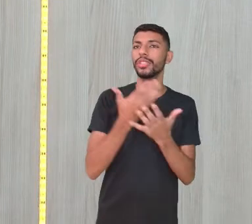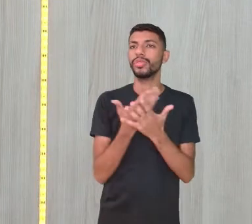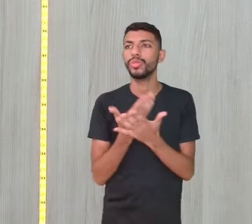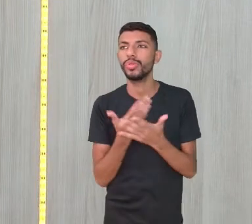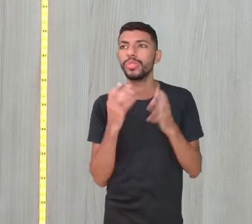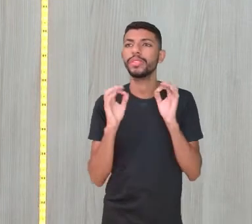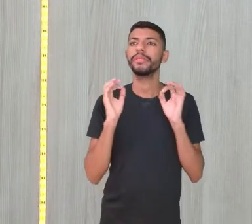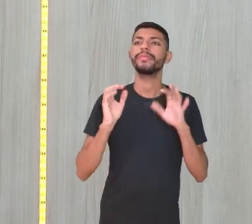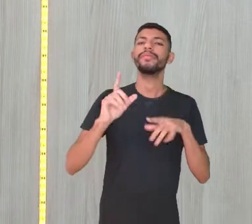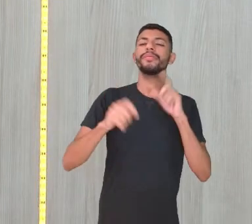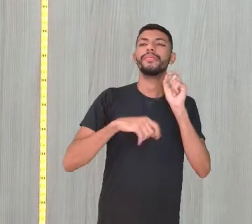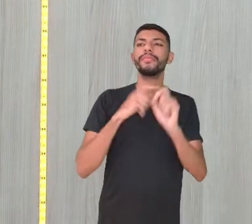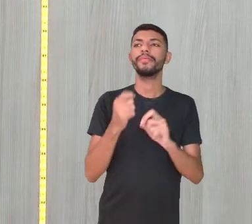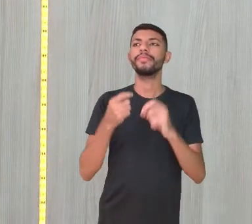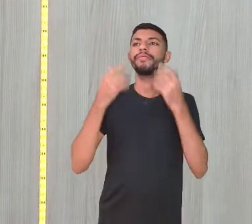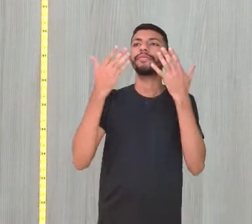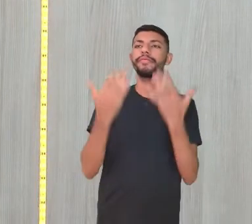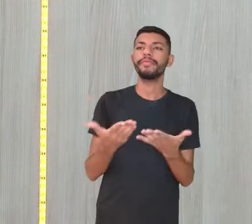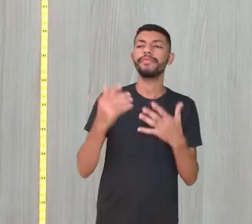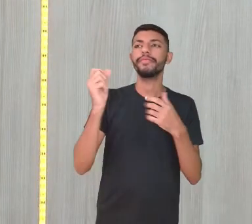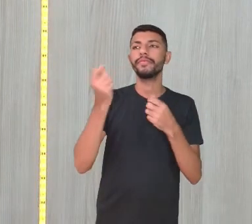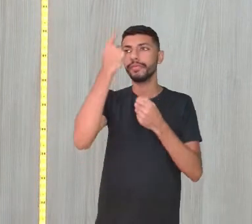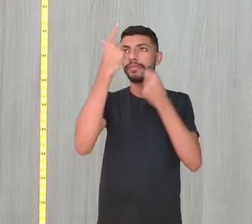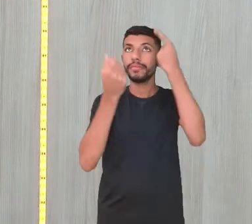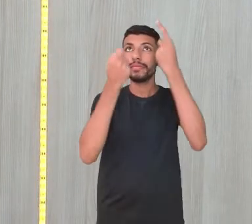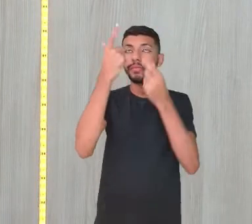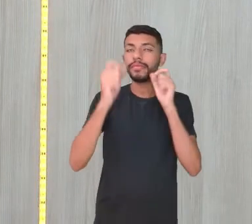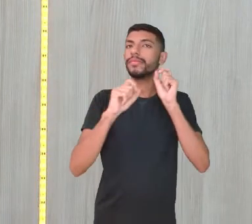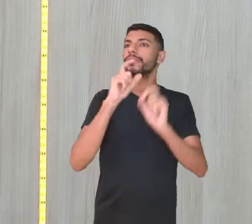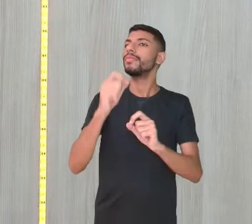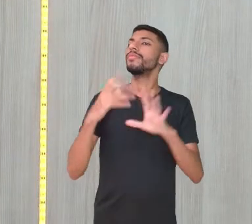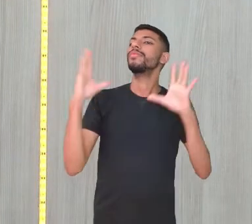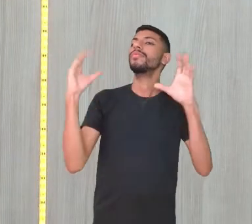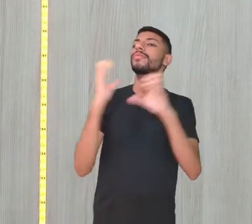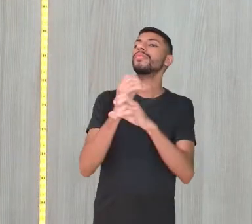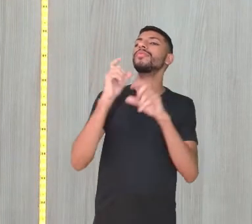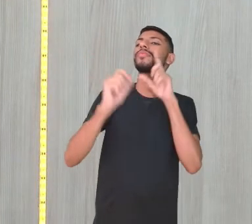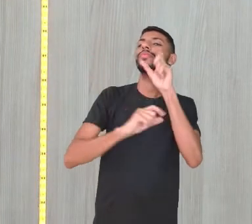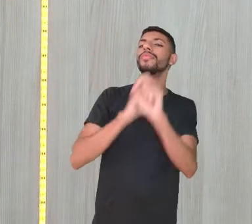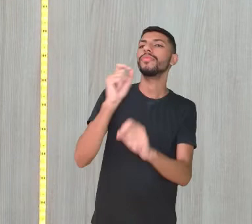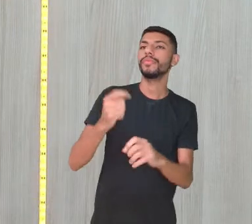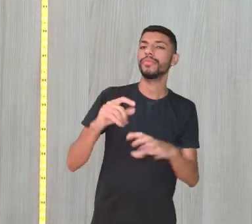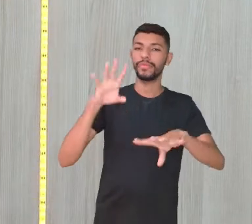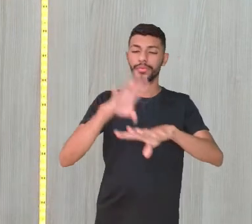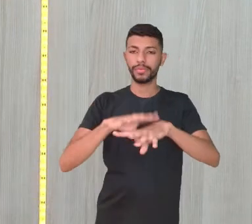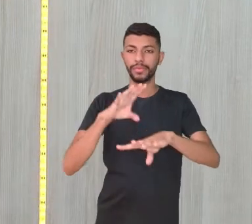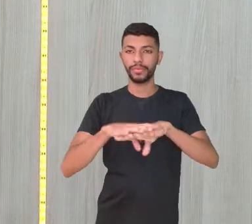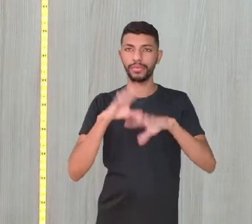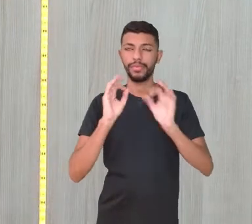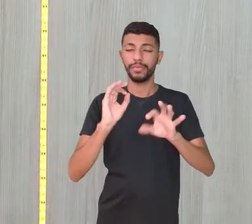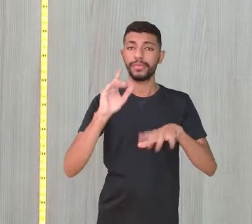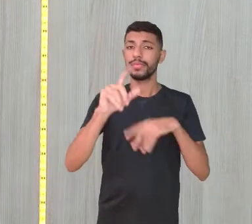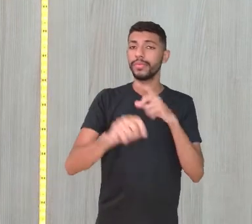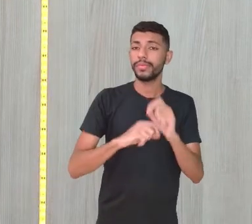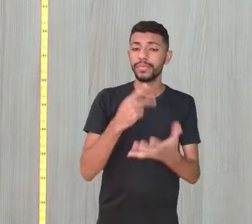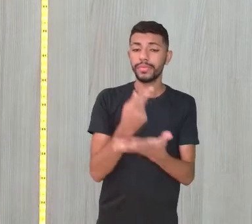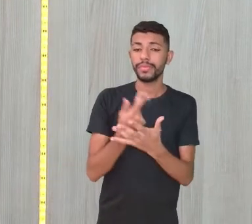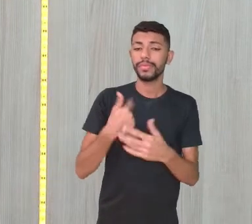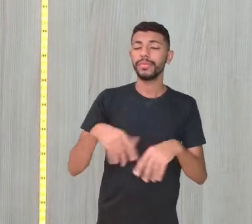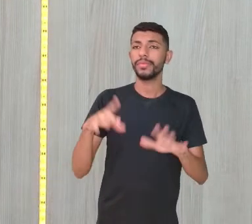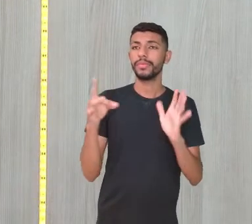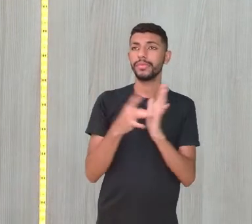estuda, certo? Essas ideias aí, esses cálculos matemáticos, eles acontecem